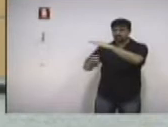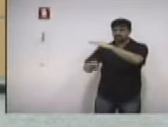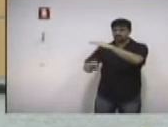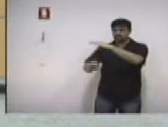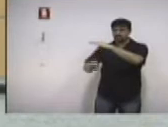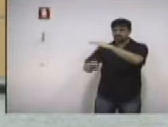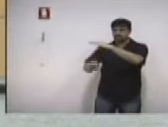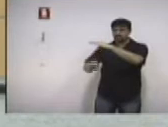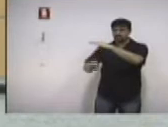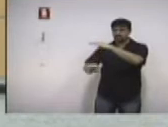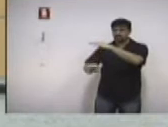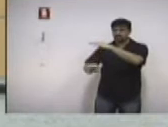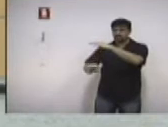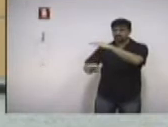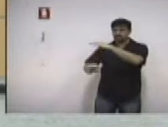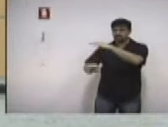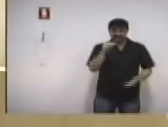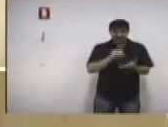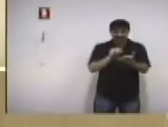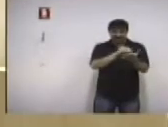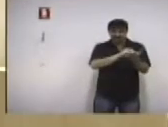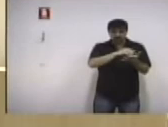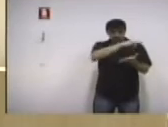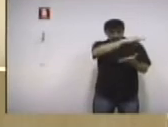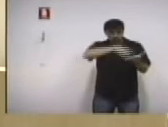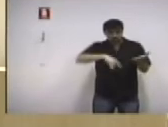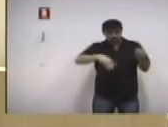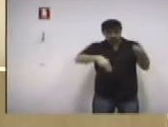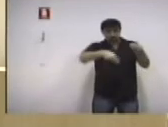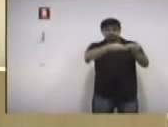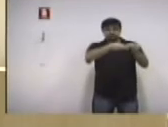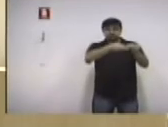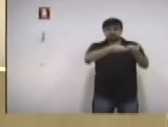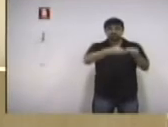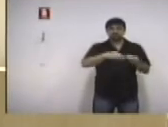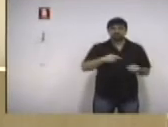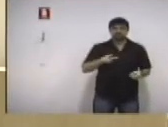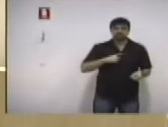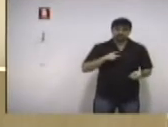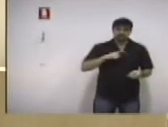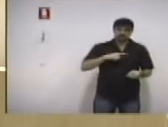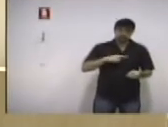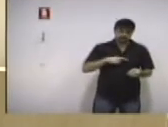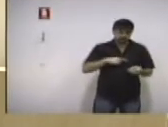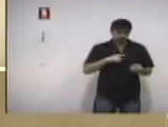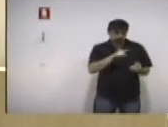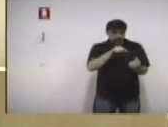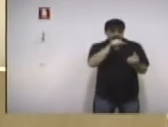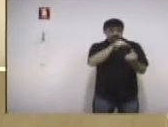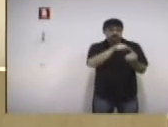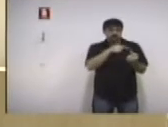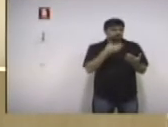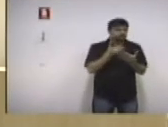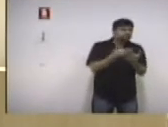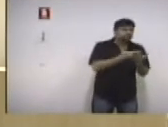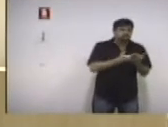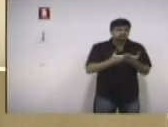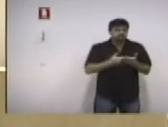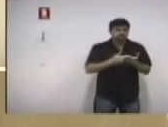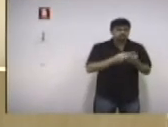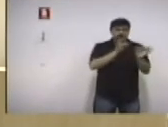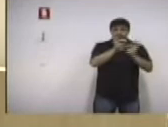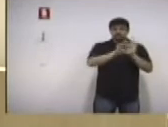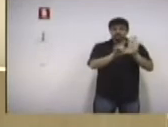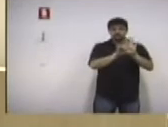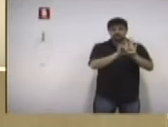inclusive não tem juntada aqui no protocolo que é objeto desse projeto de lei e